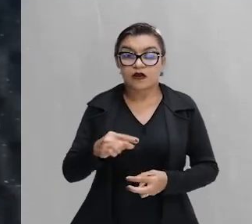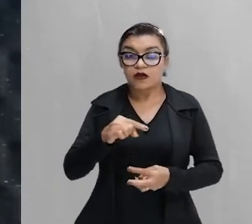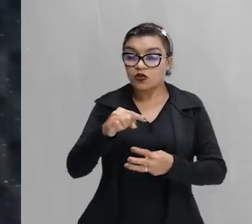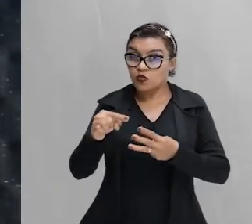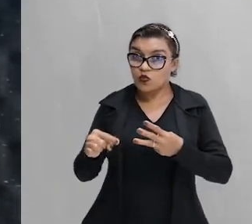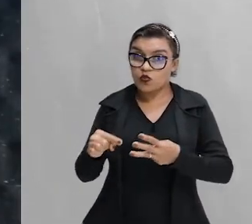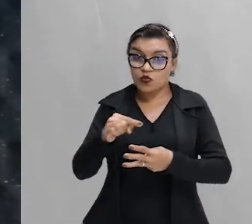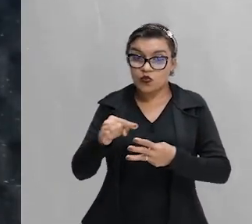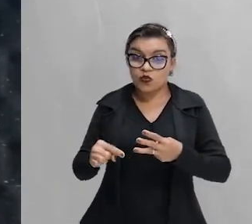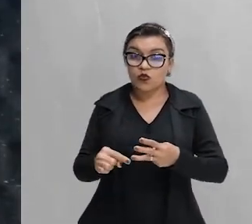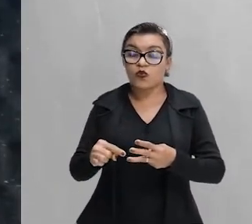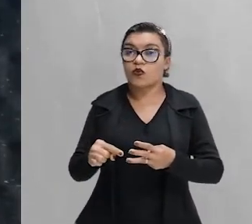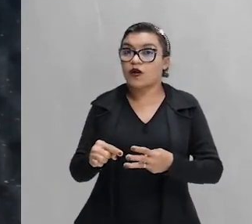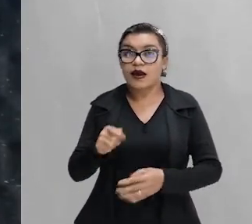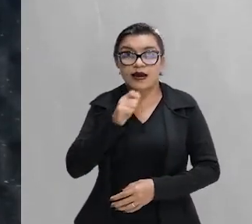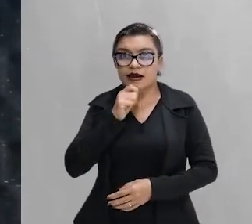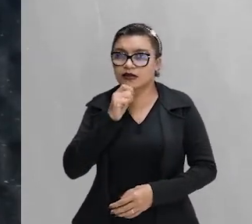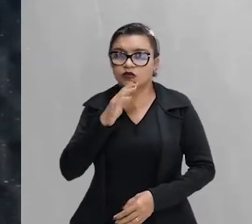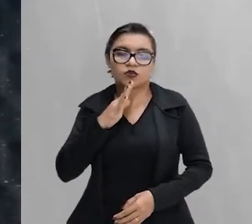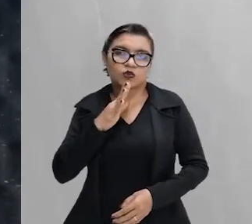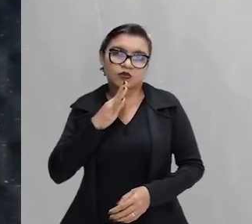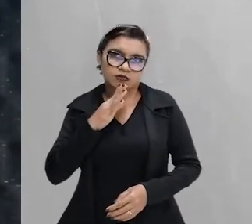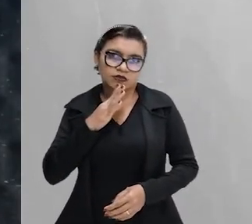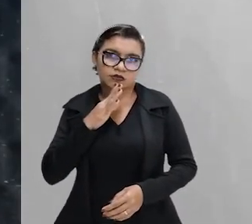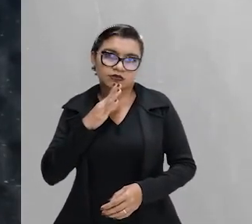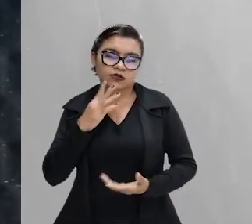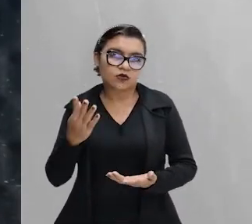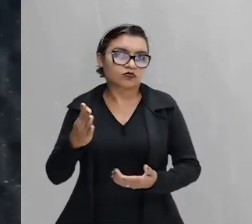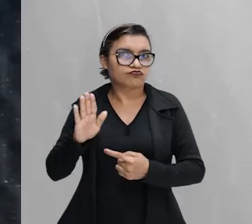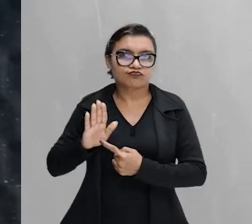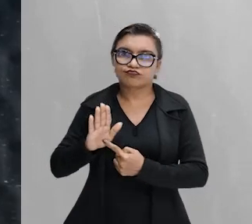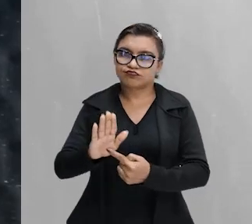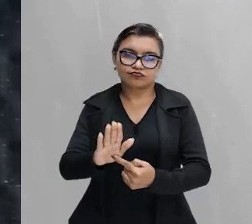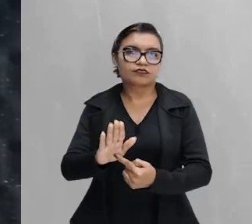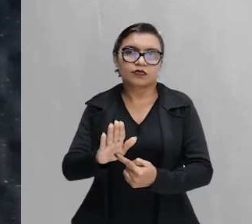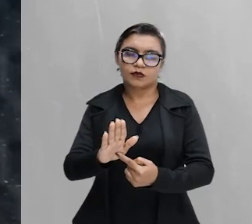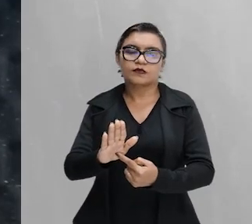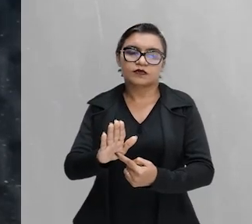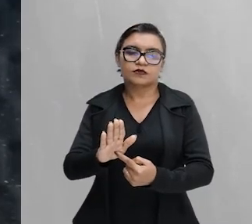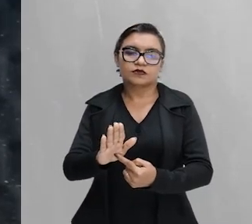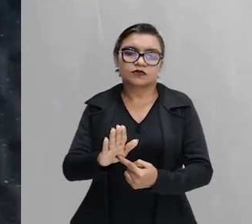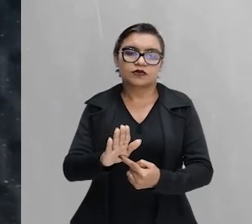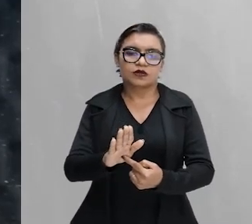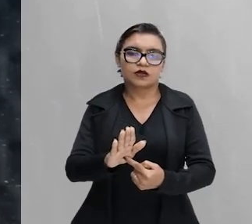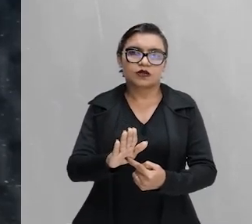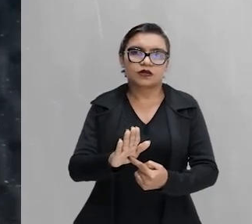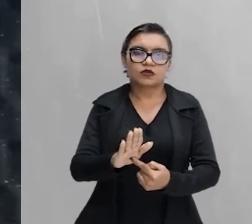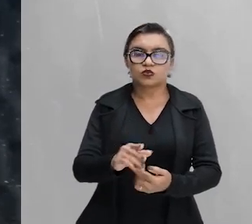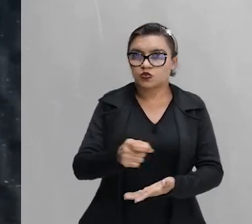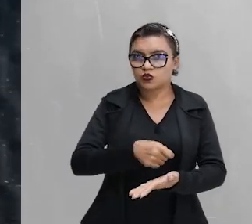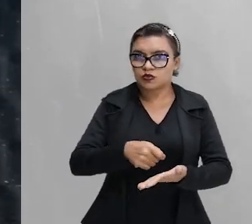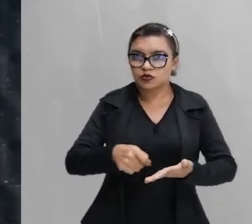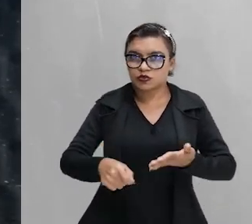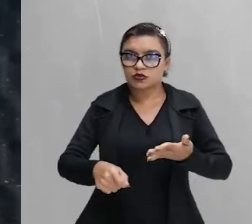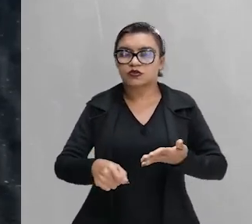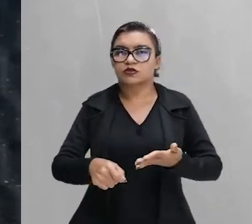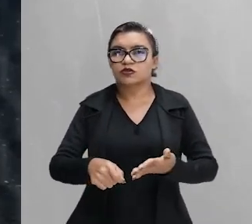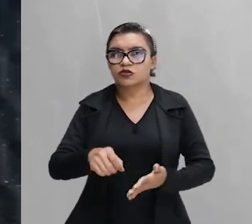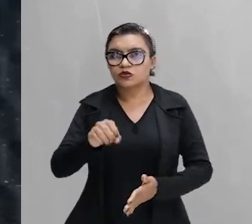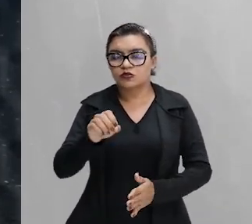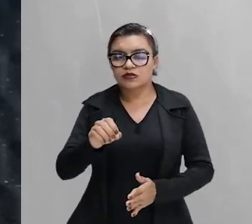e um planeta não, eles não eram conhecidos, então por isso que eles não aparecem nos escritos originais aí do